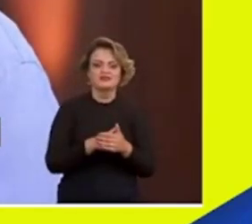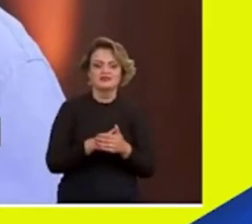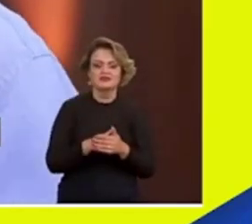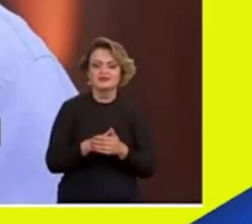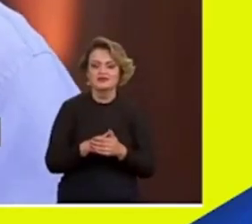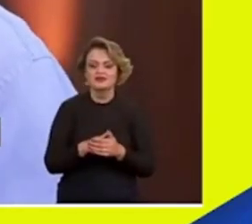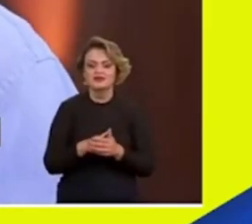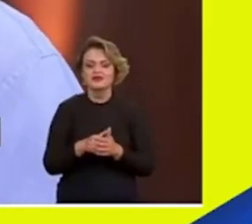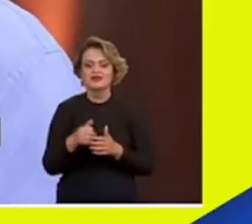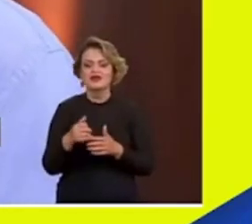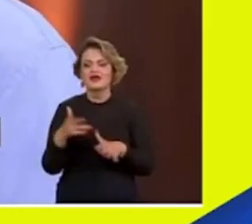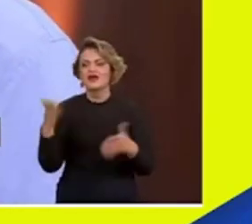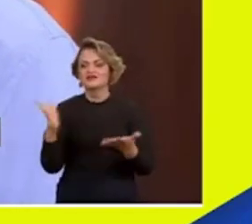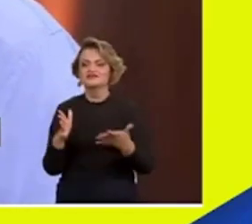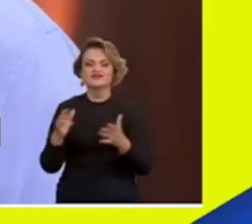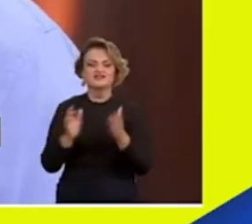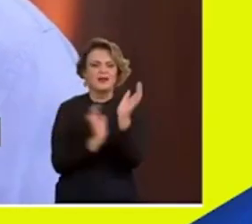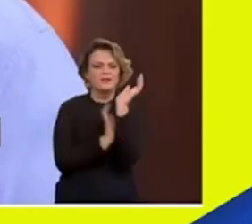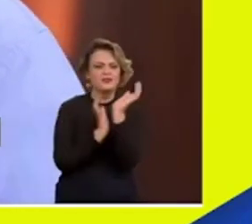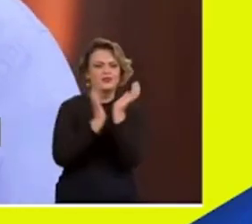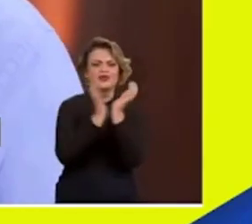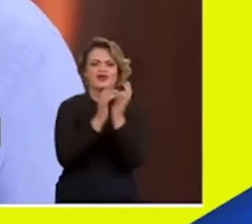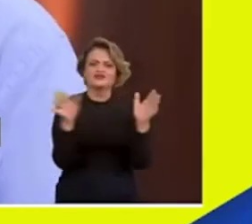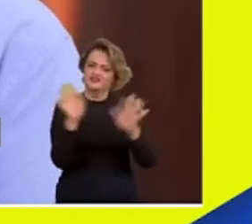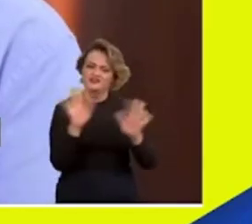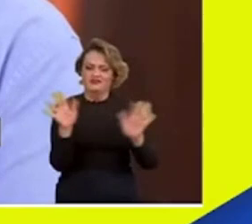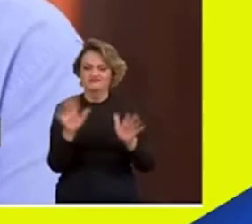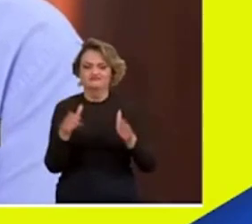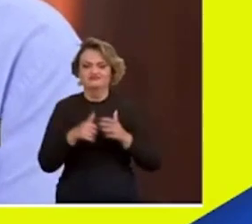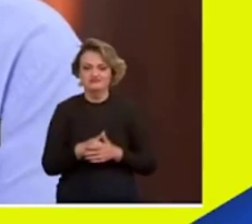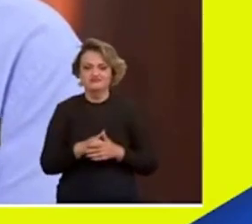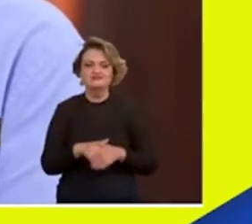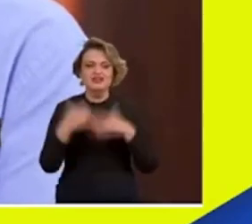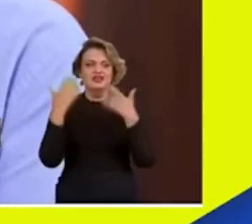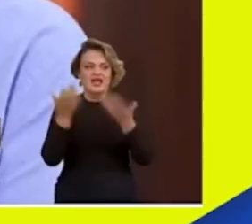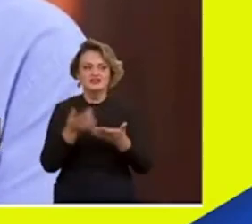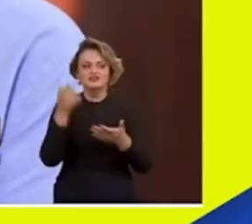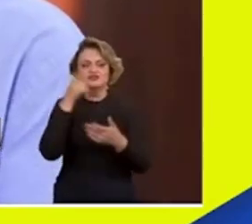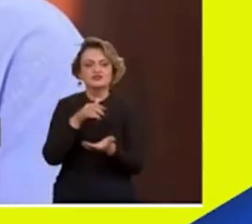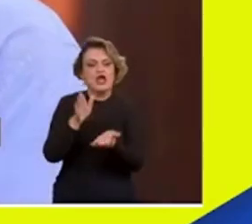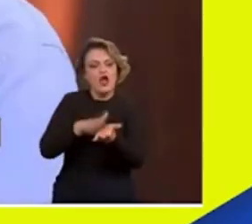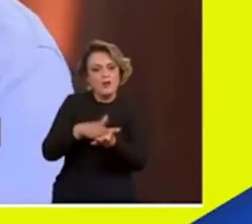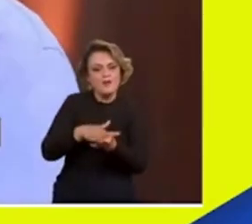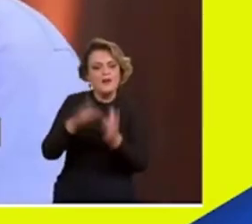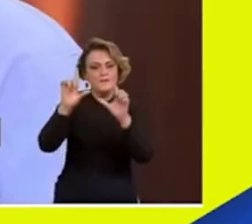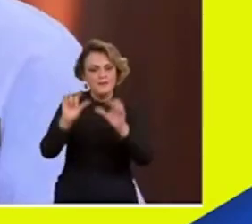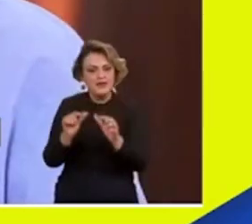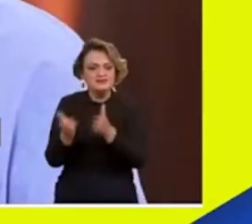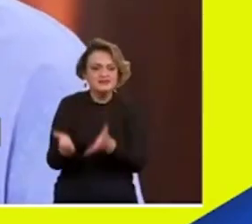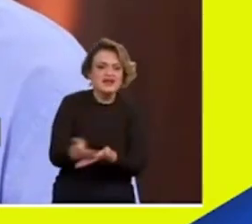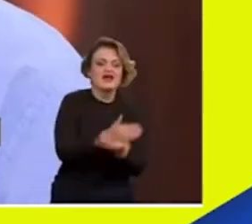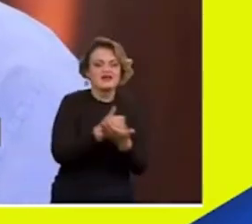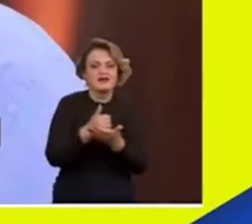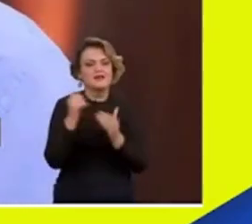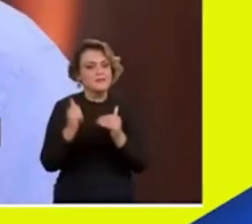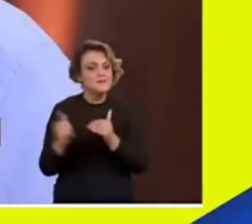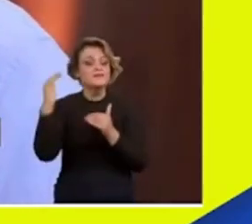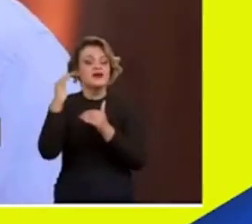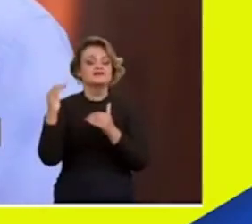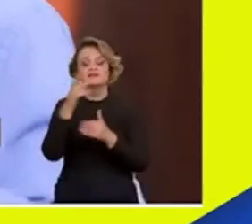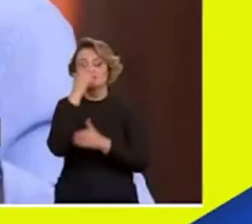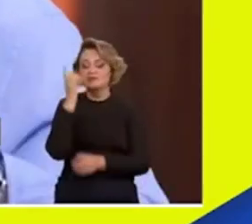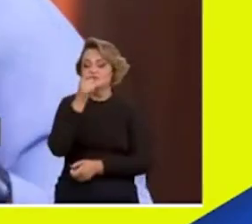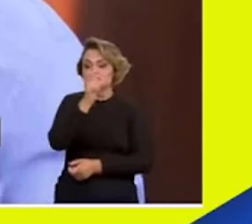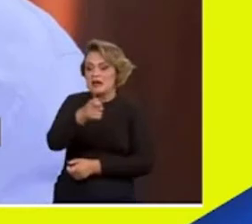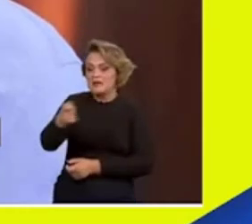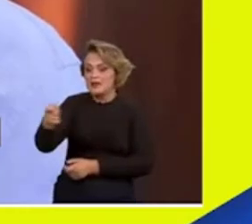menos burocráticas e fazer com que a gente, cobrando menos, arrecade mais, porque todo mundo vai ser obrigado a pagar. Então, se